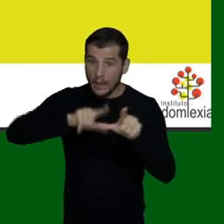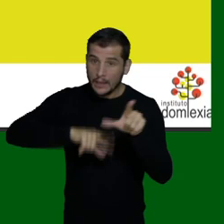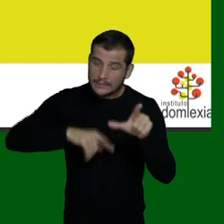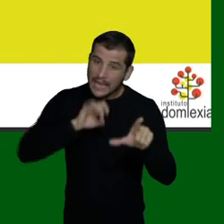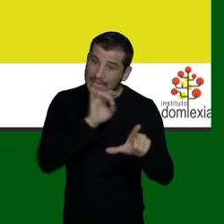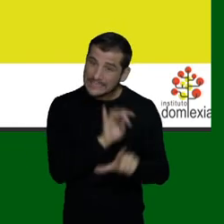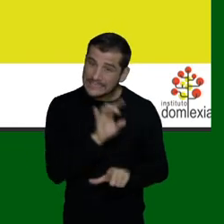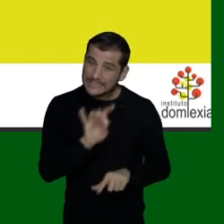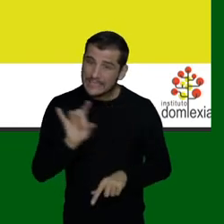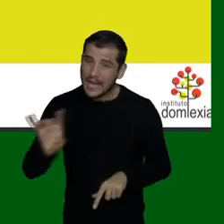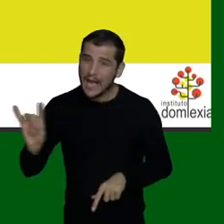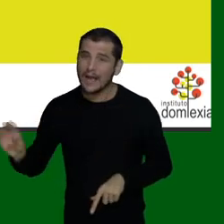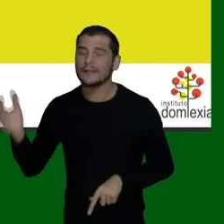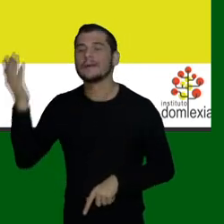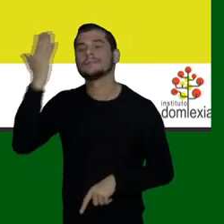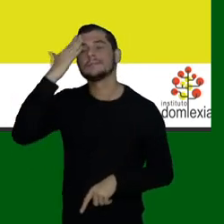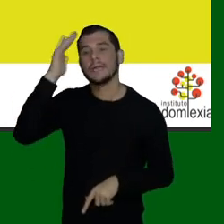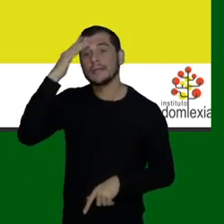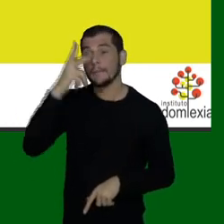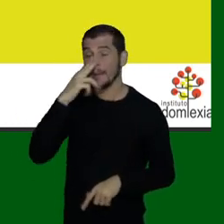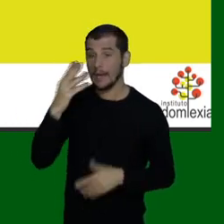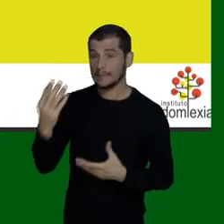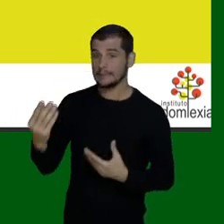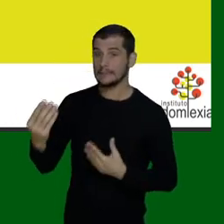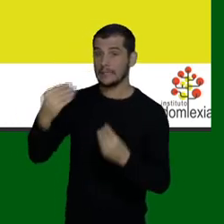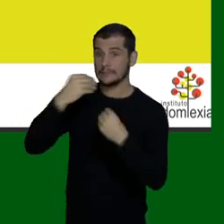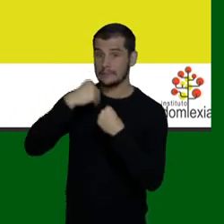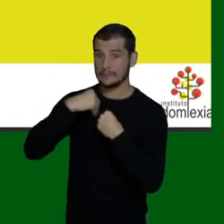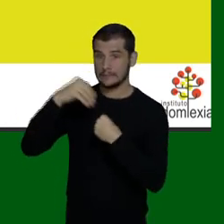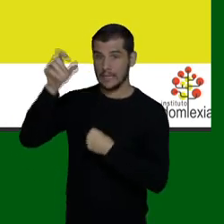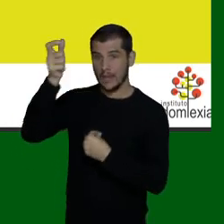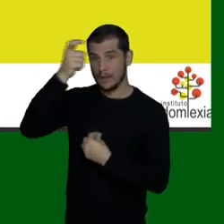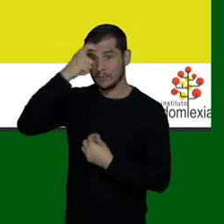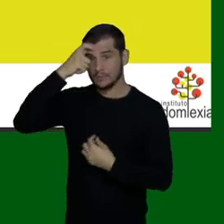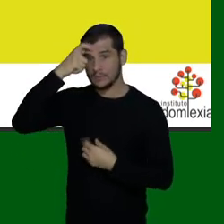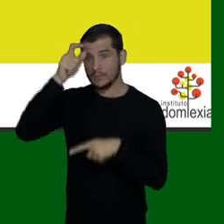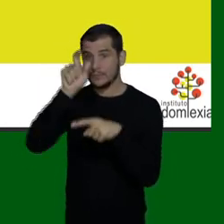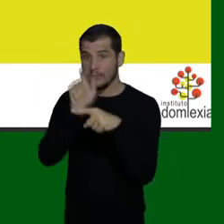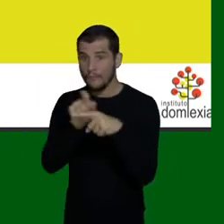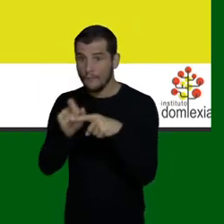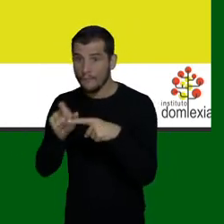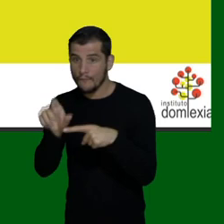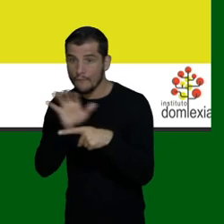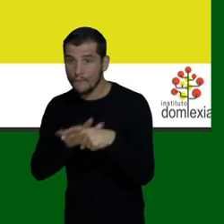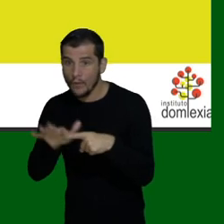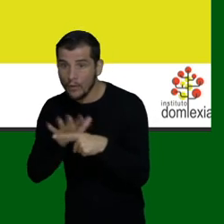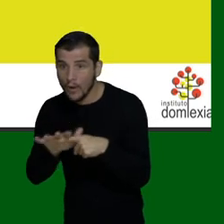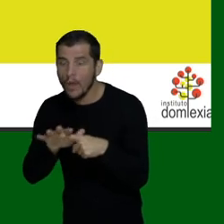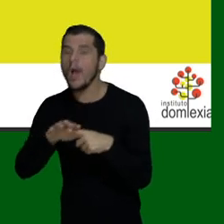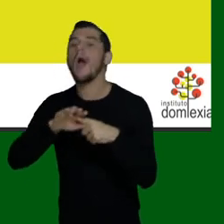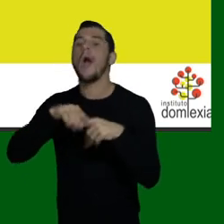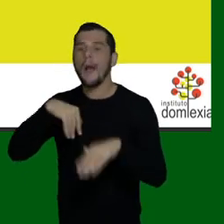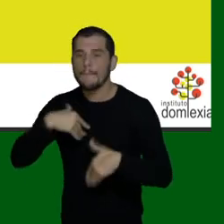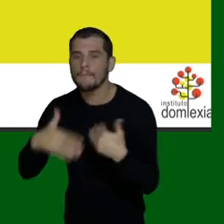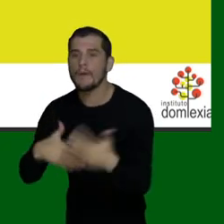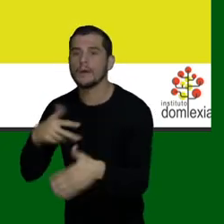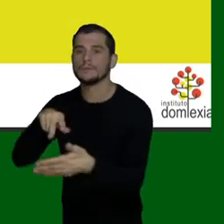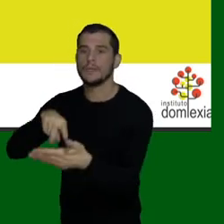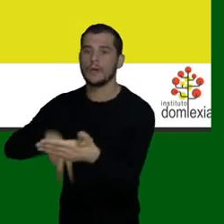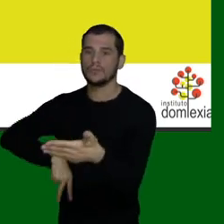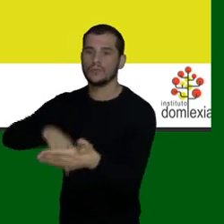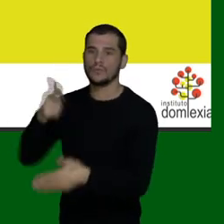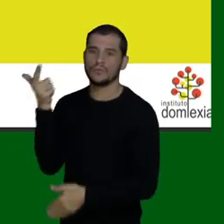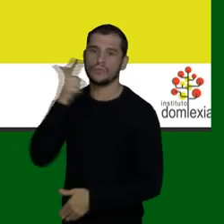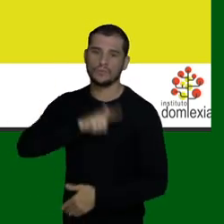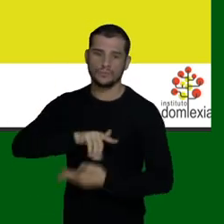compreender ativar consciência fonológica dele e iniciar o processo de leitura com um pouco mais de facilidade